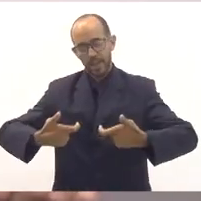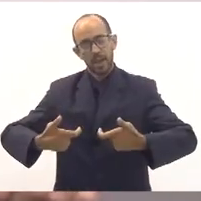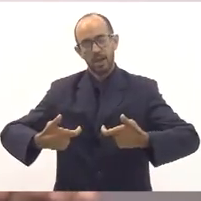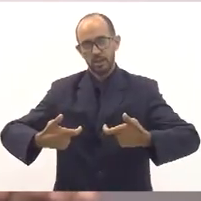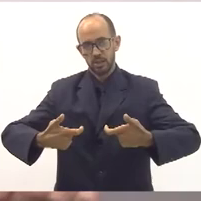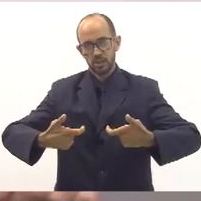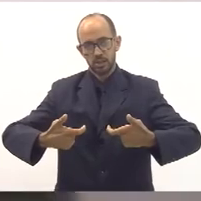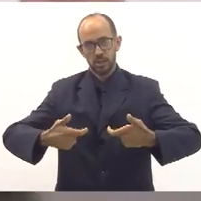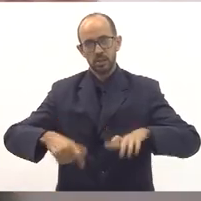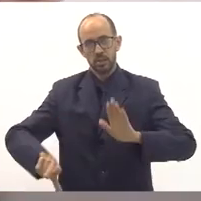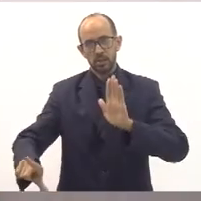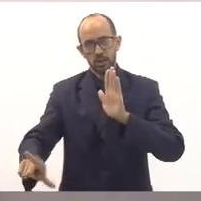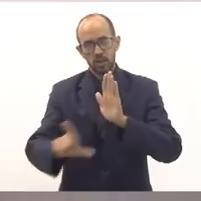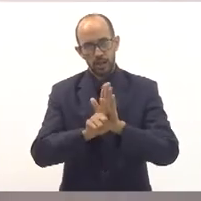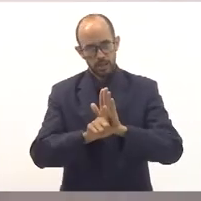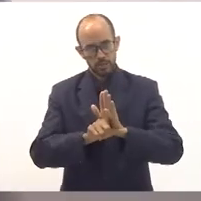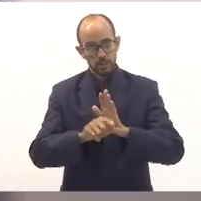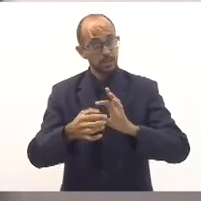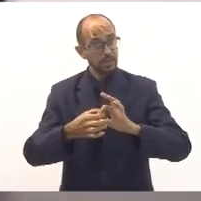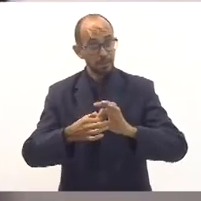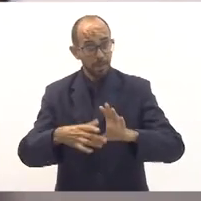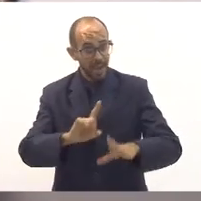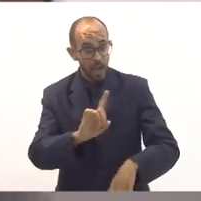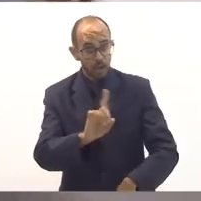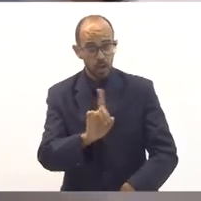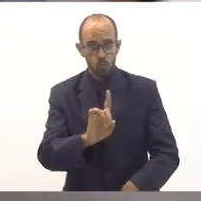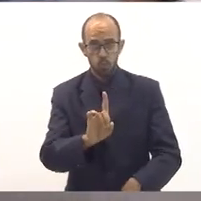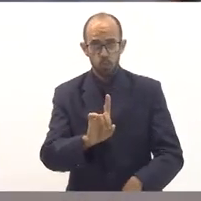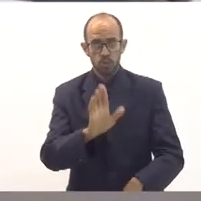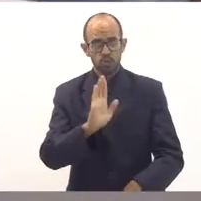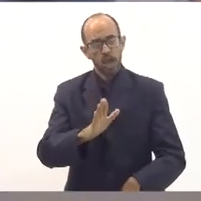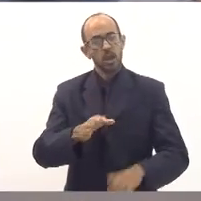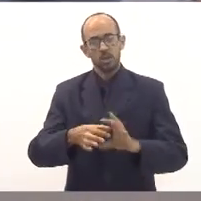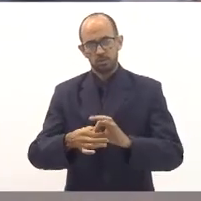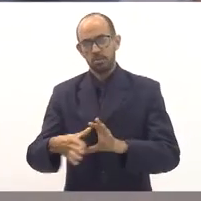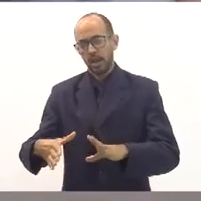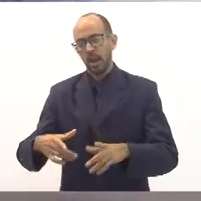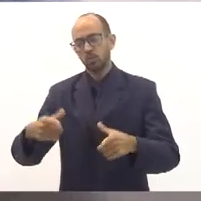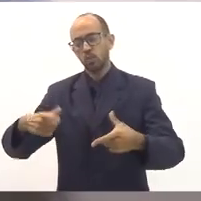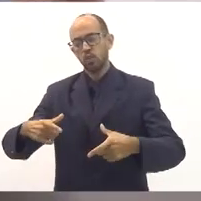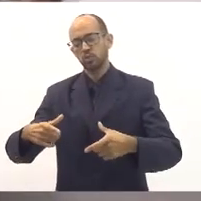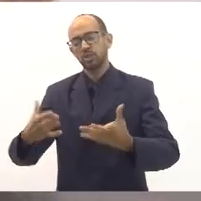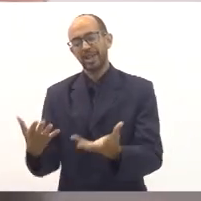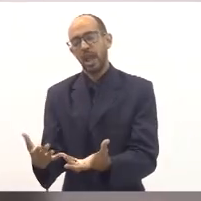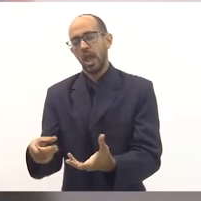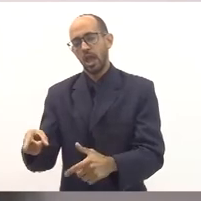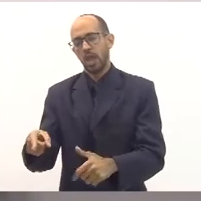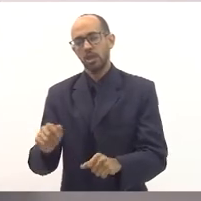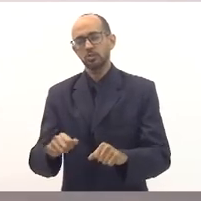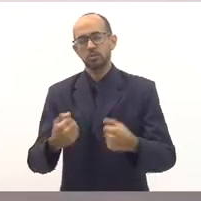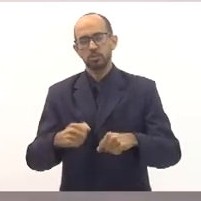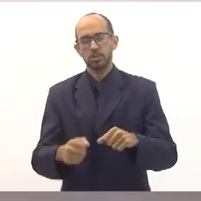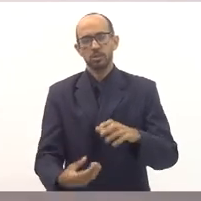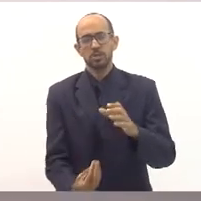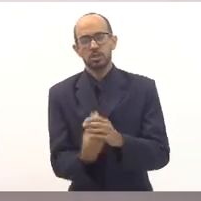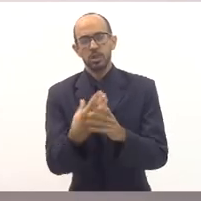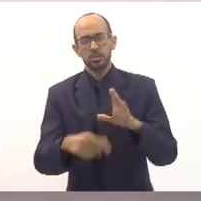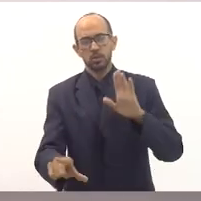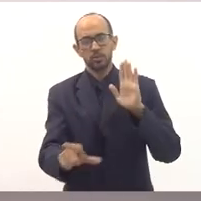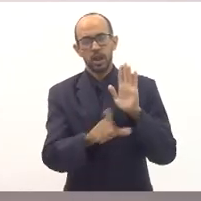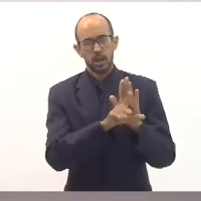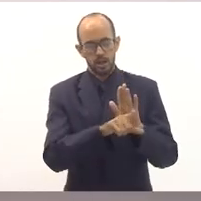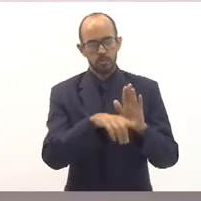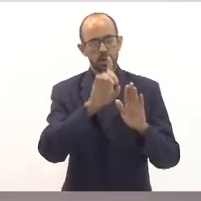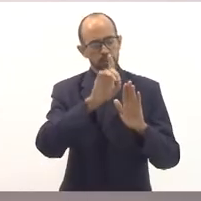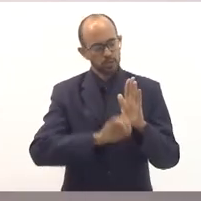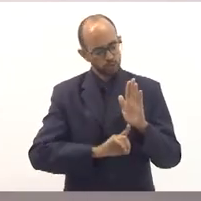e que legaliza liberada ou o tempo liberar já tá liberado eles querem a gente tem que legalizar para que esse direito